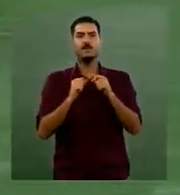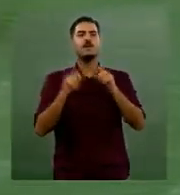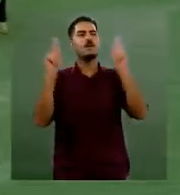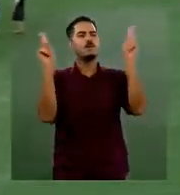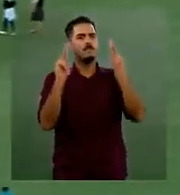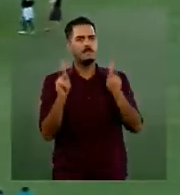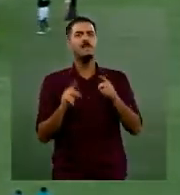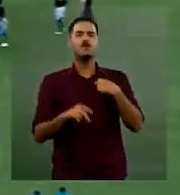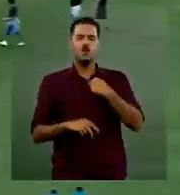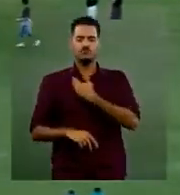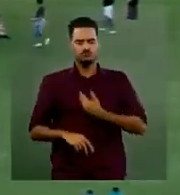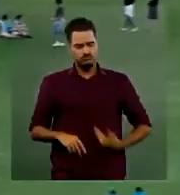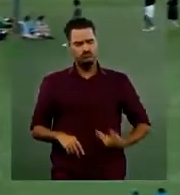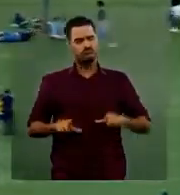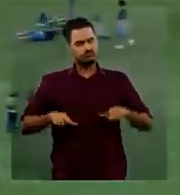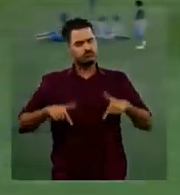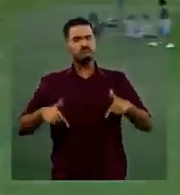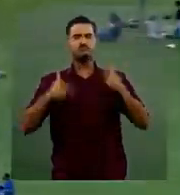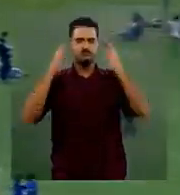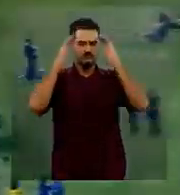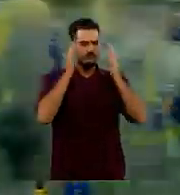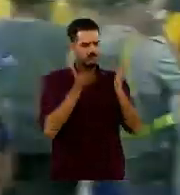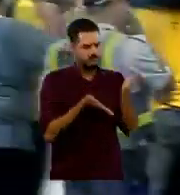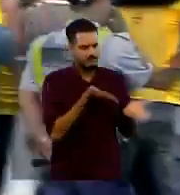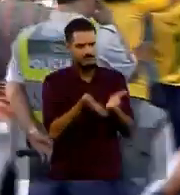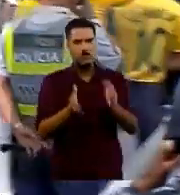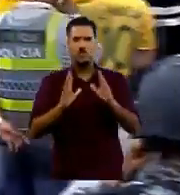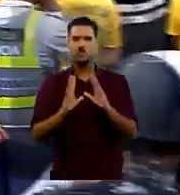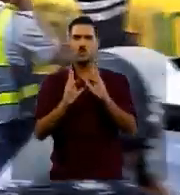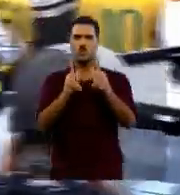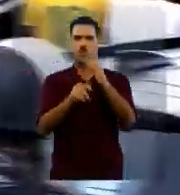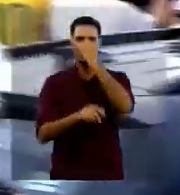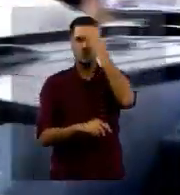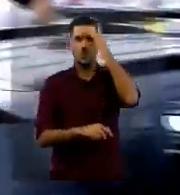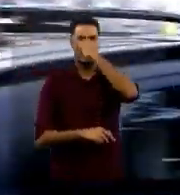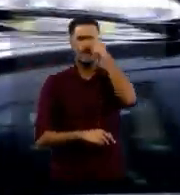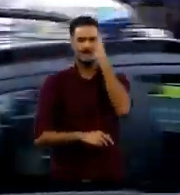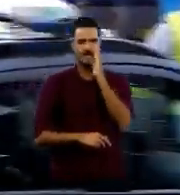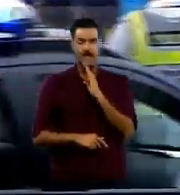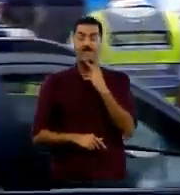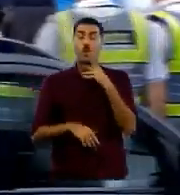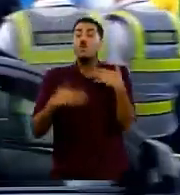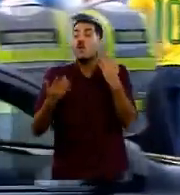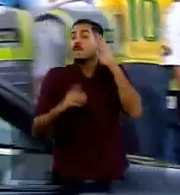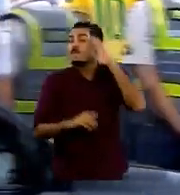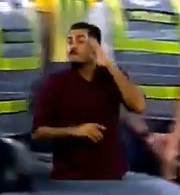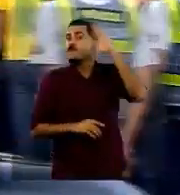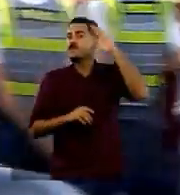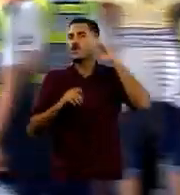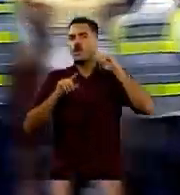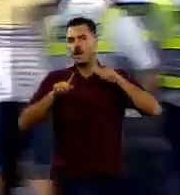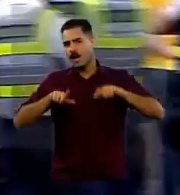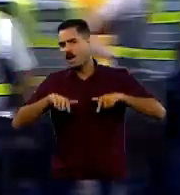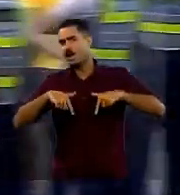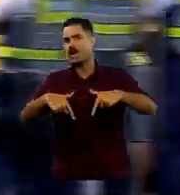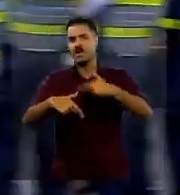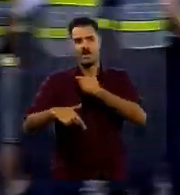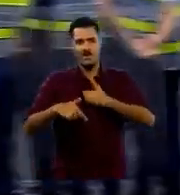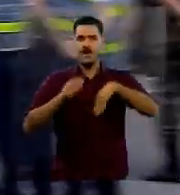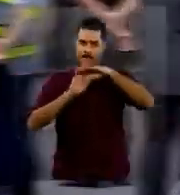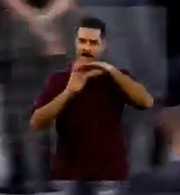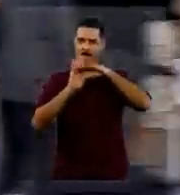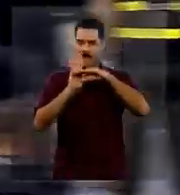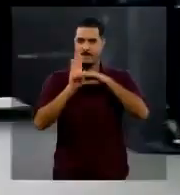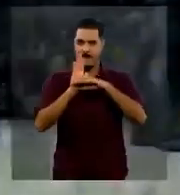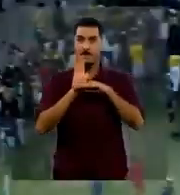vai presidir o país aí para todos os brasileiros. Disse as suas prioridades, as prioridades do seu governo, né? E depois desse momento